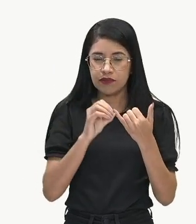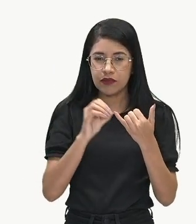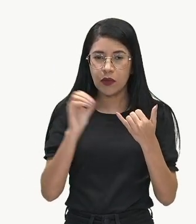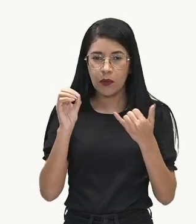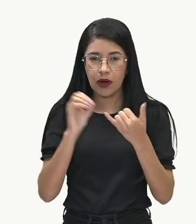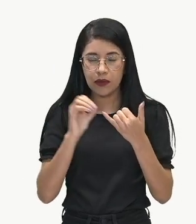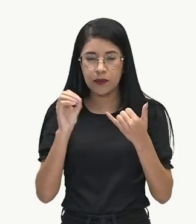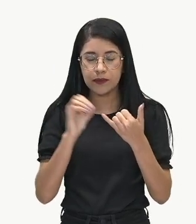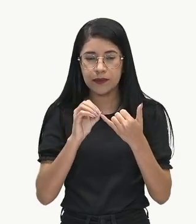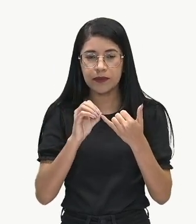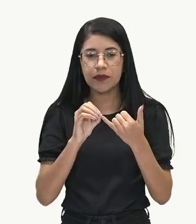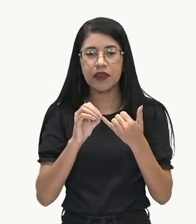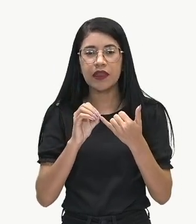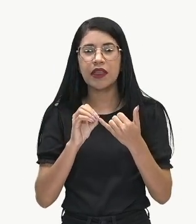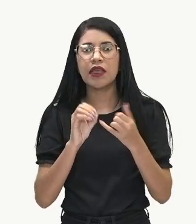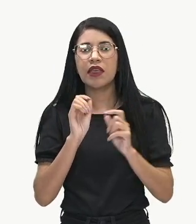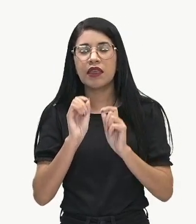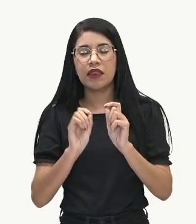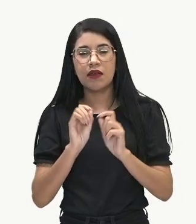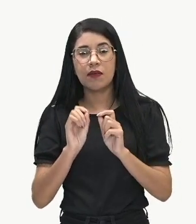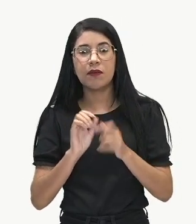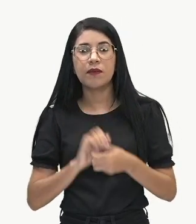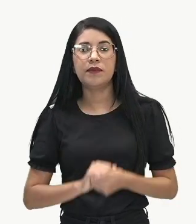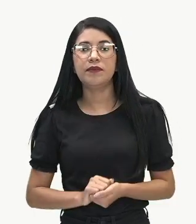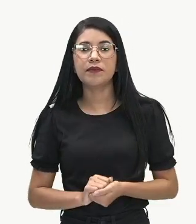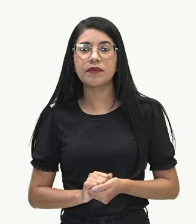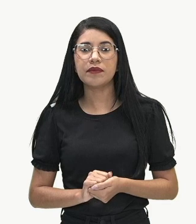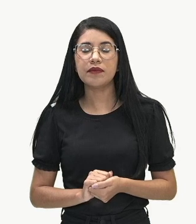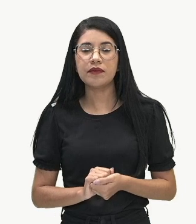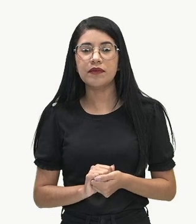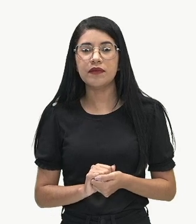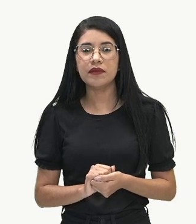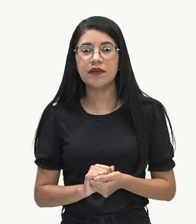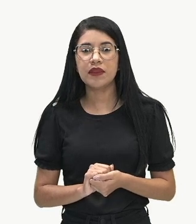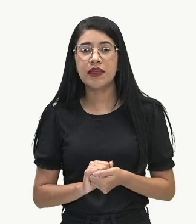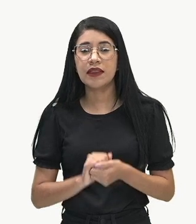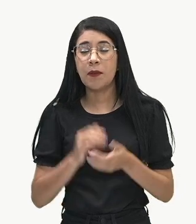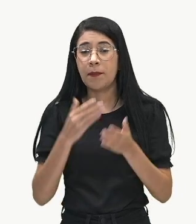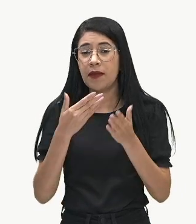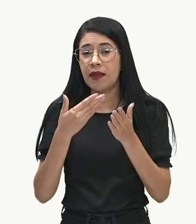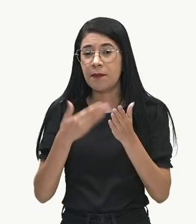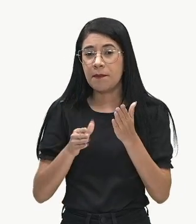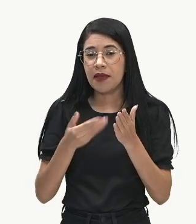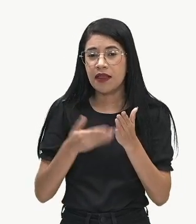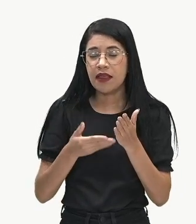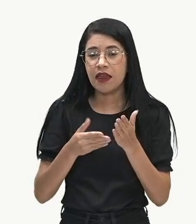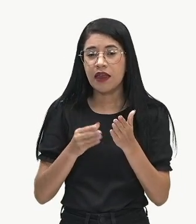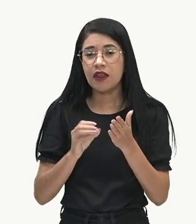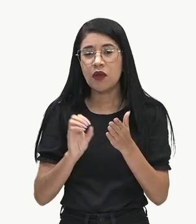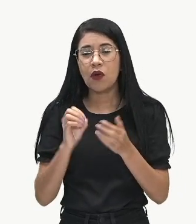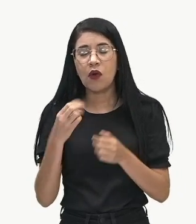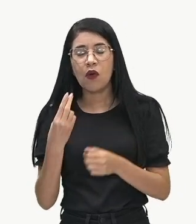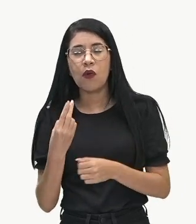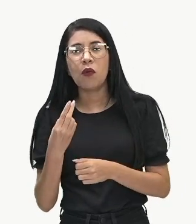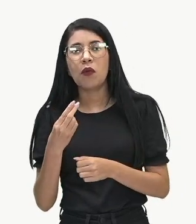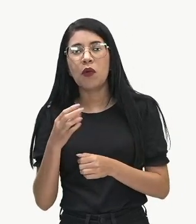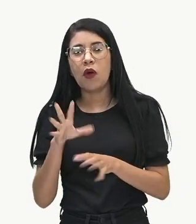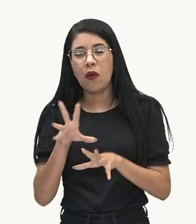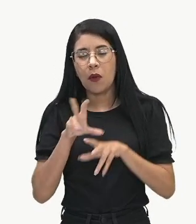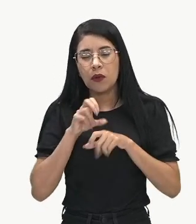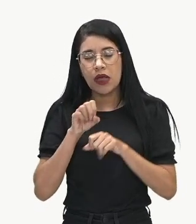Então, o processo endotérmico é quando eu perco, ou quando eu ganho calor. Então, isso aqui